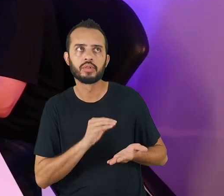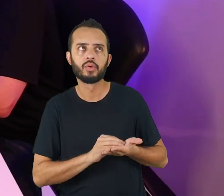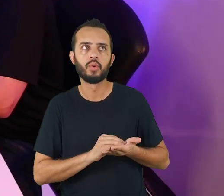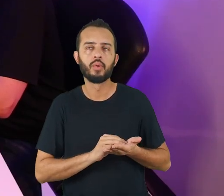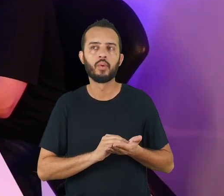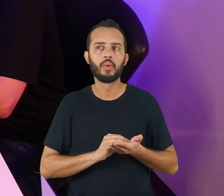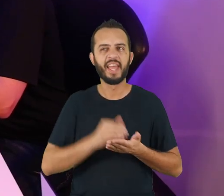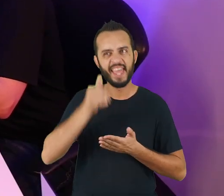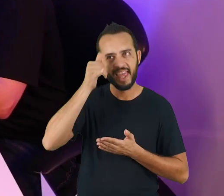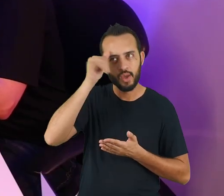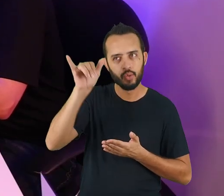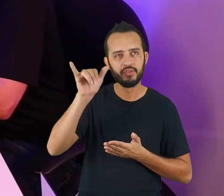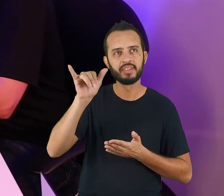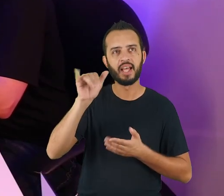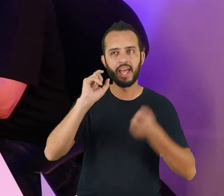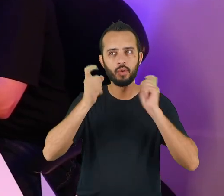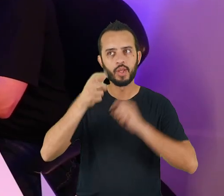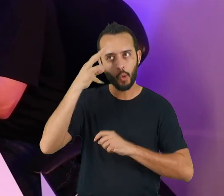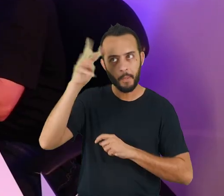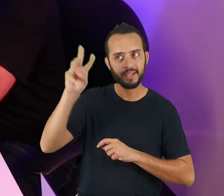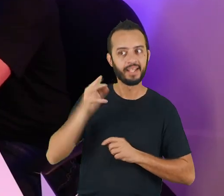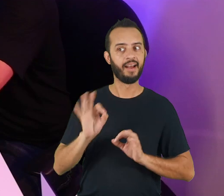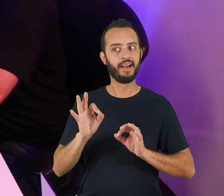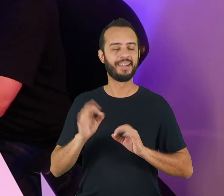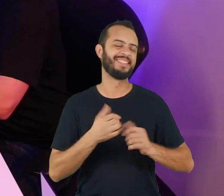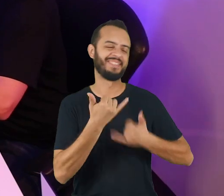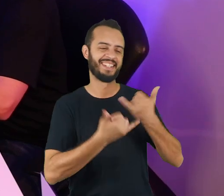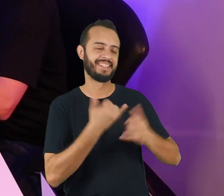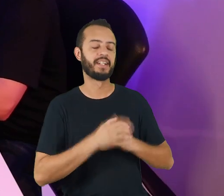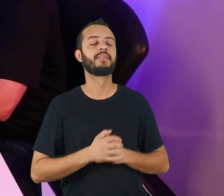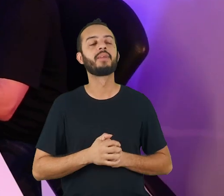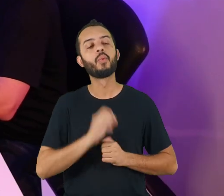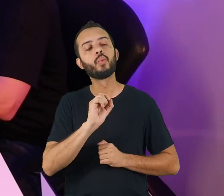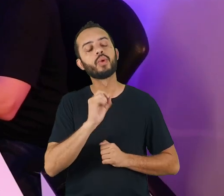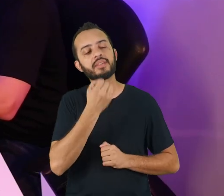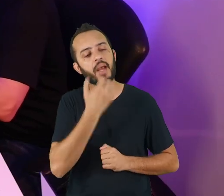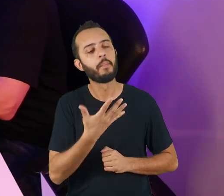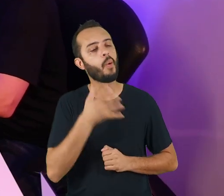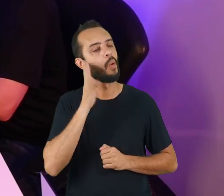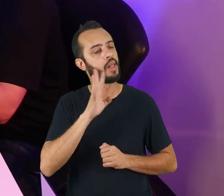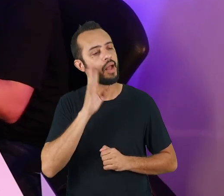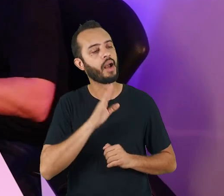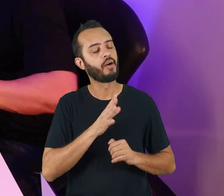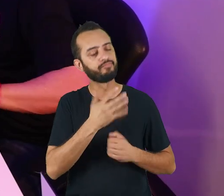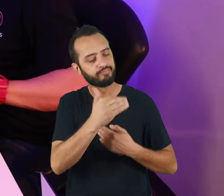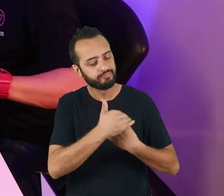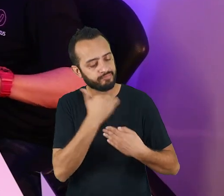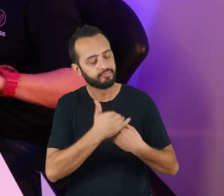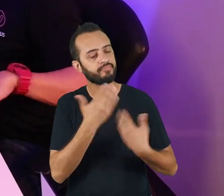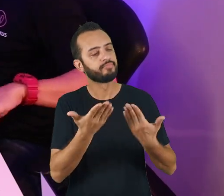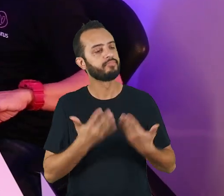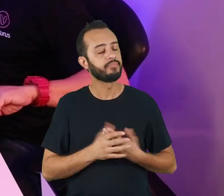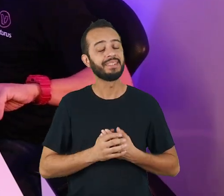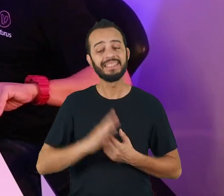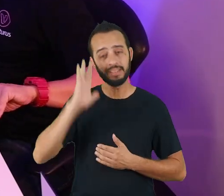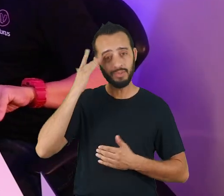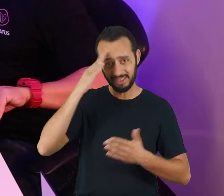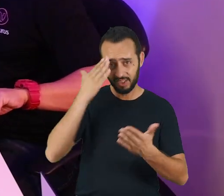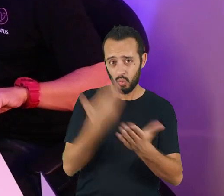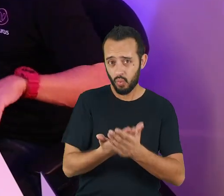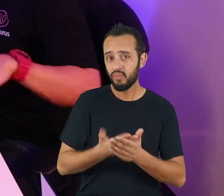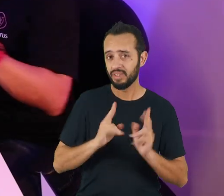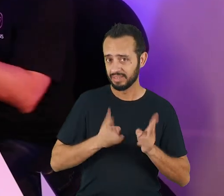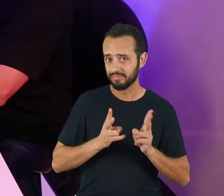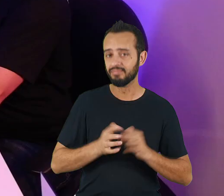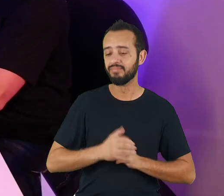Marcelo abriu não que que que que faltou o que que você acha que teria sido legal você ter escutado eu acho que essa questão da confiança